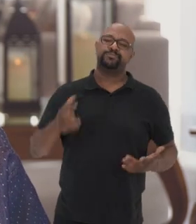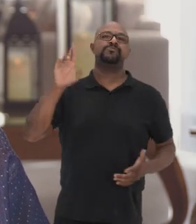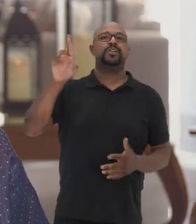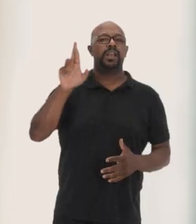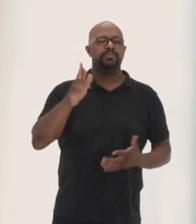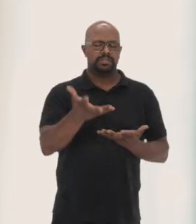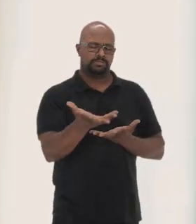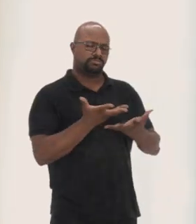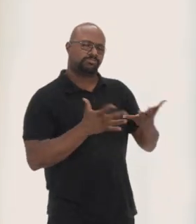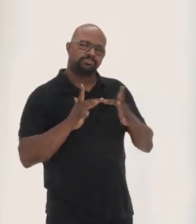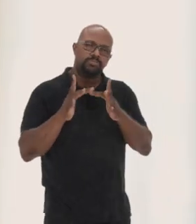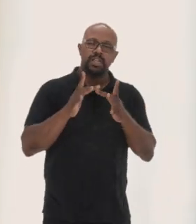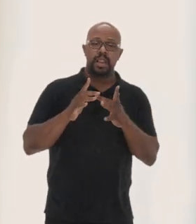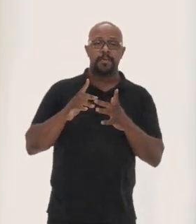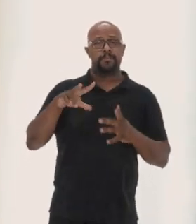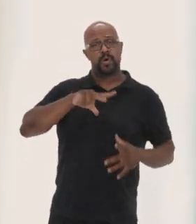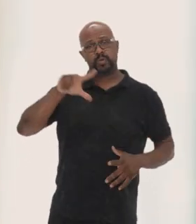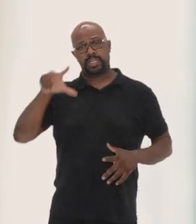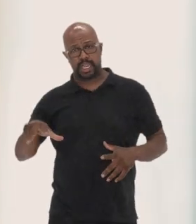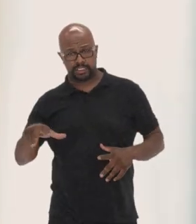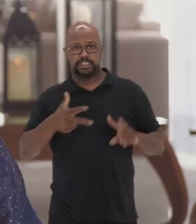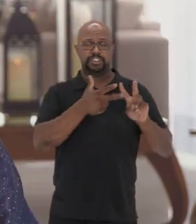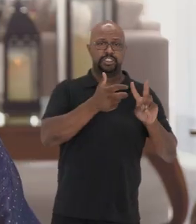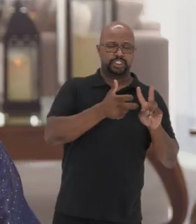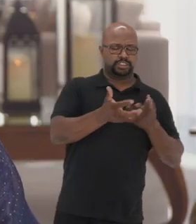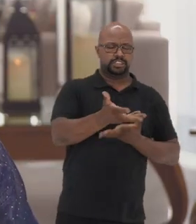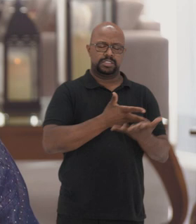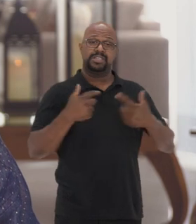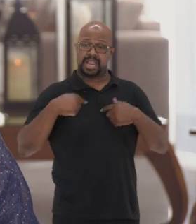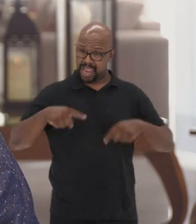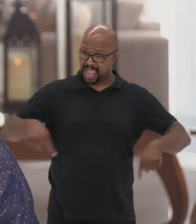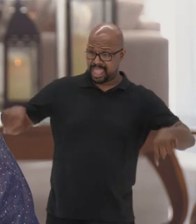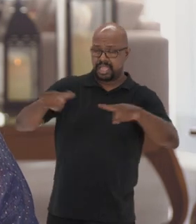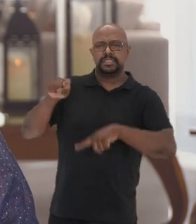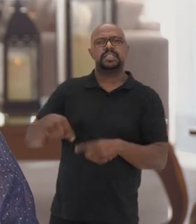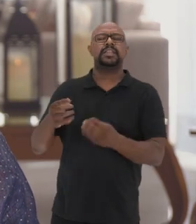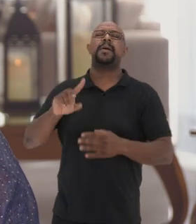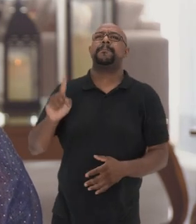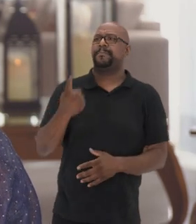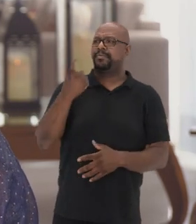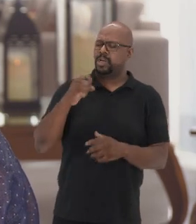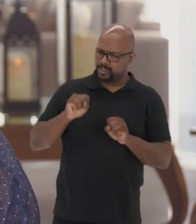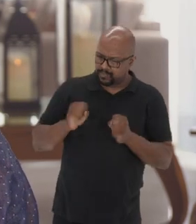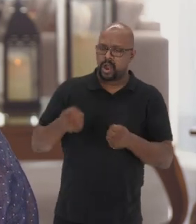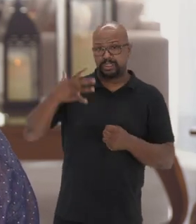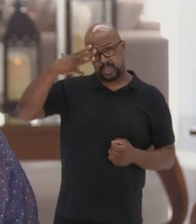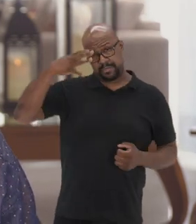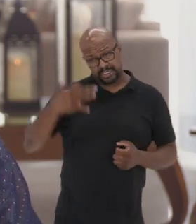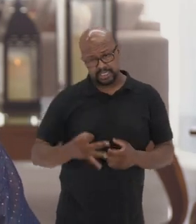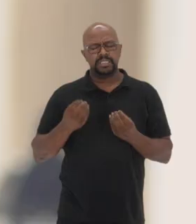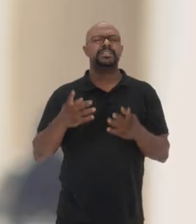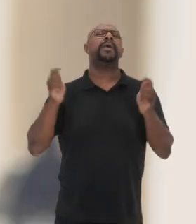pela interação entre Portugueses e os índios a eles é atribuídos primeiros esforços em compreender e